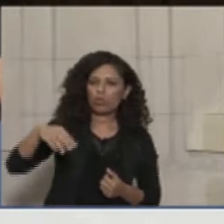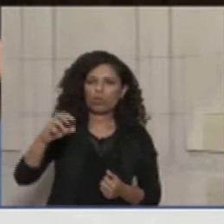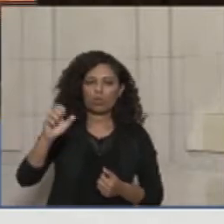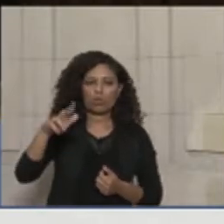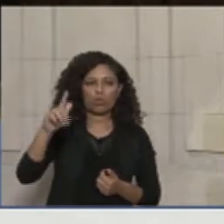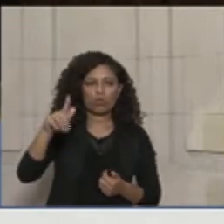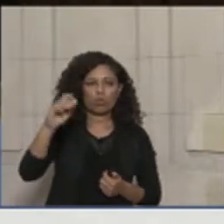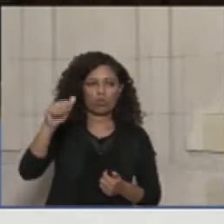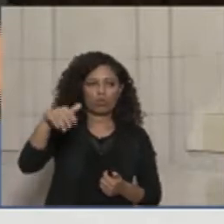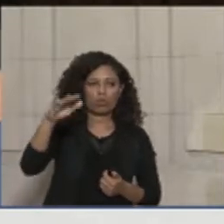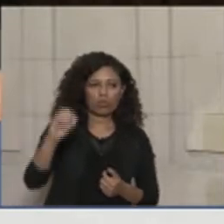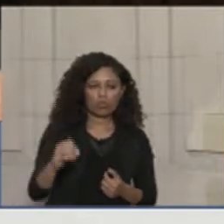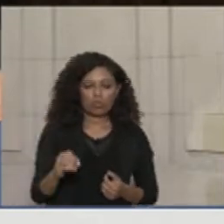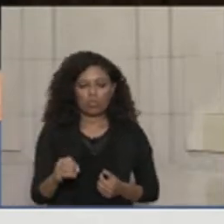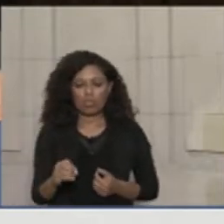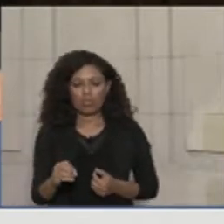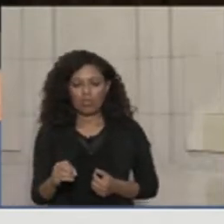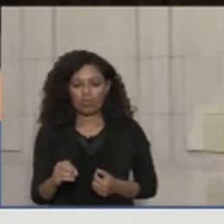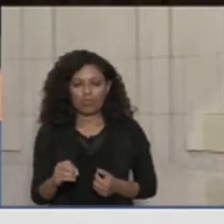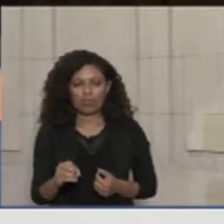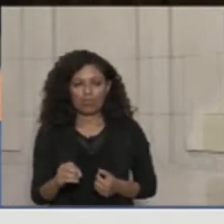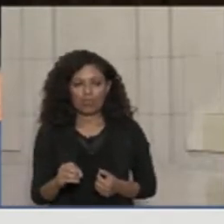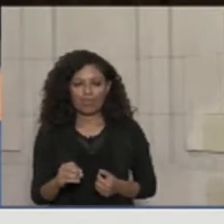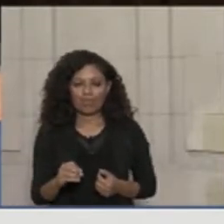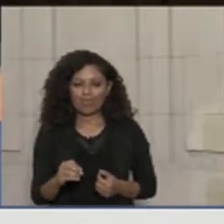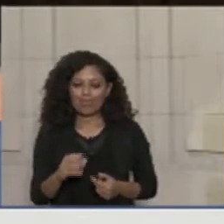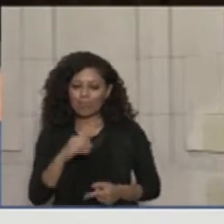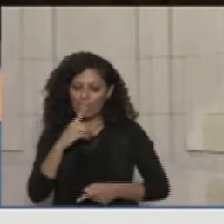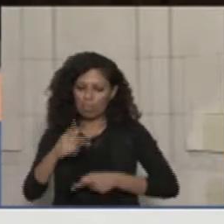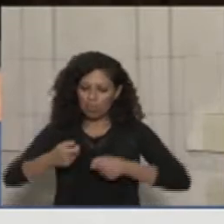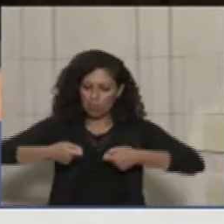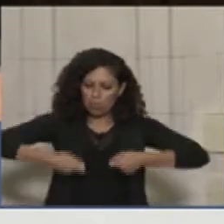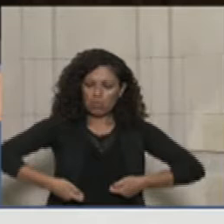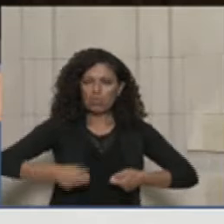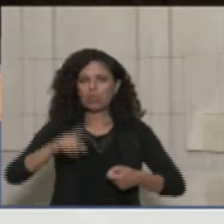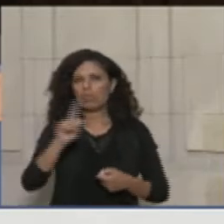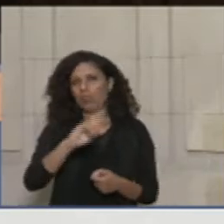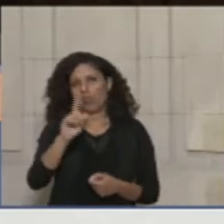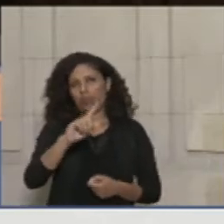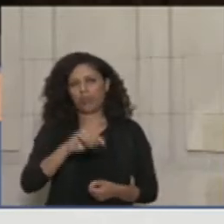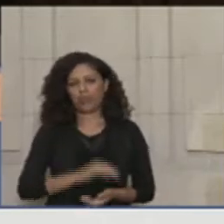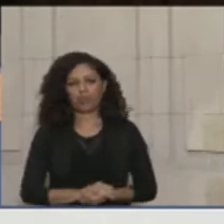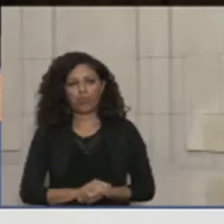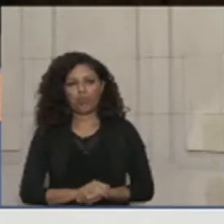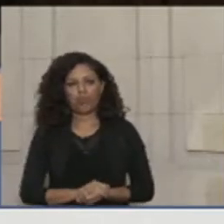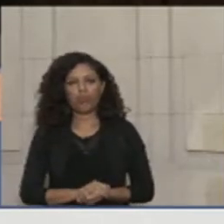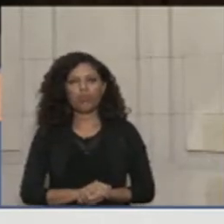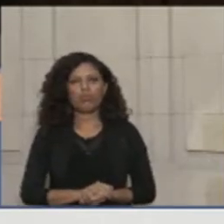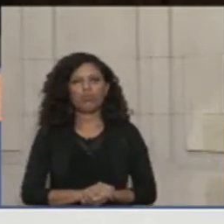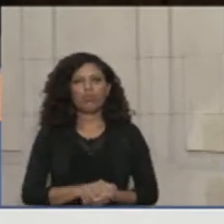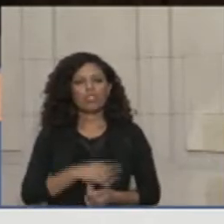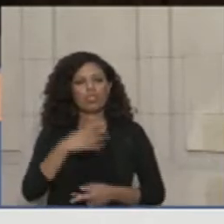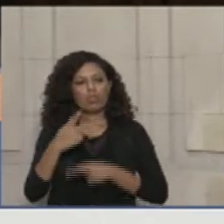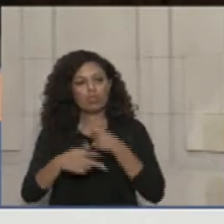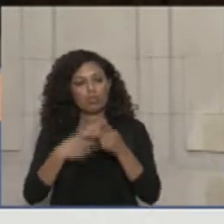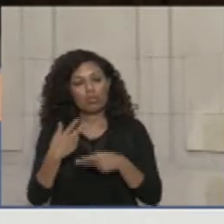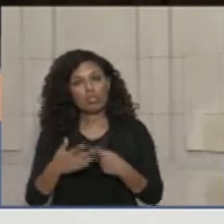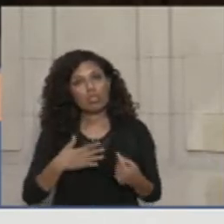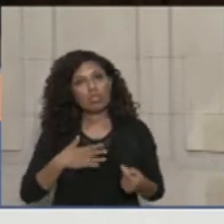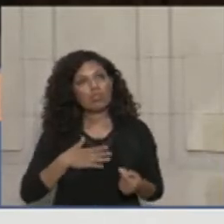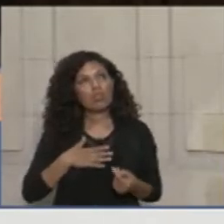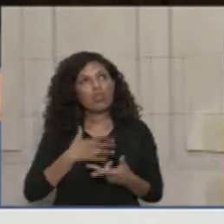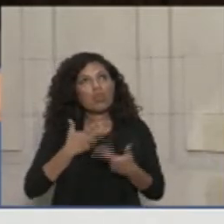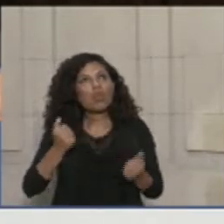absolutamente flácido em relação a essa questão. Estou só mexendo aqui na minha